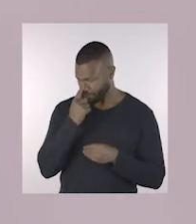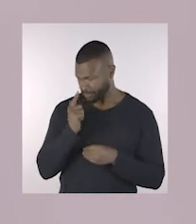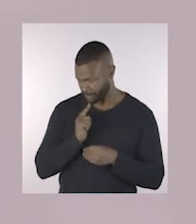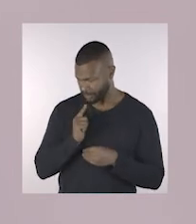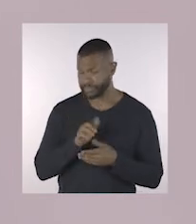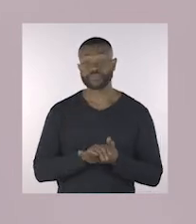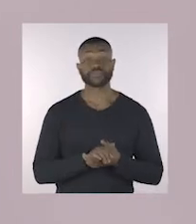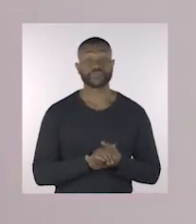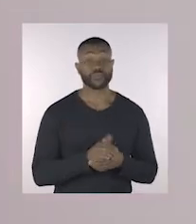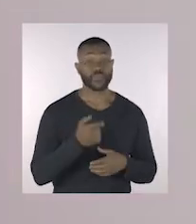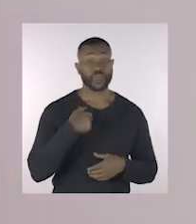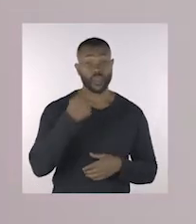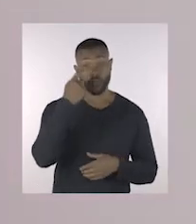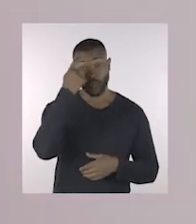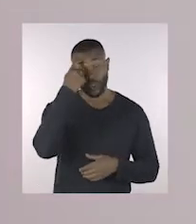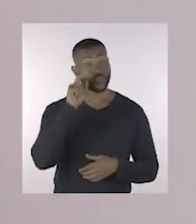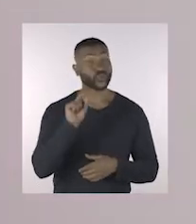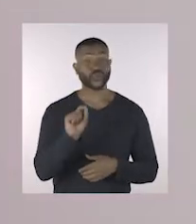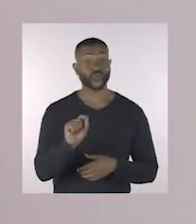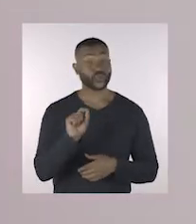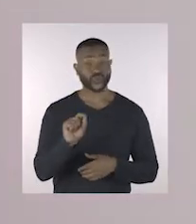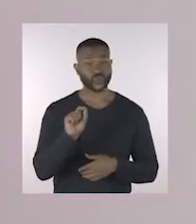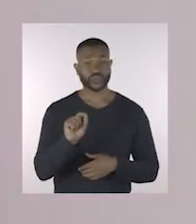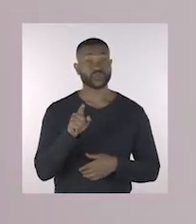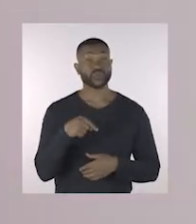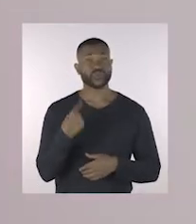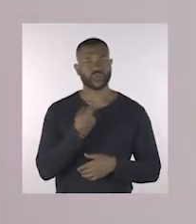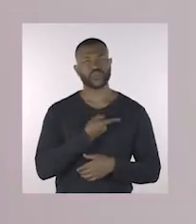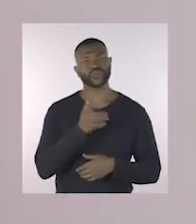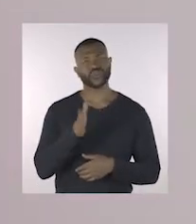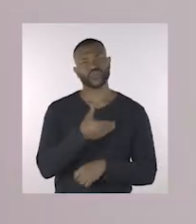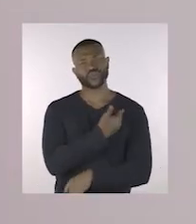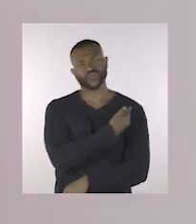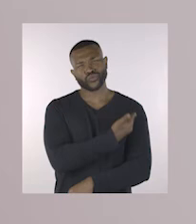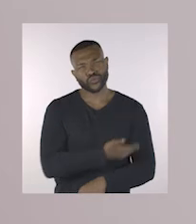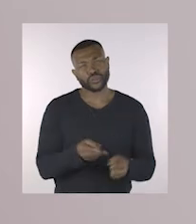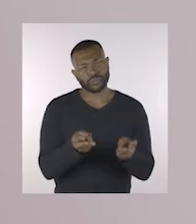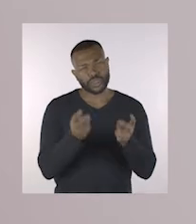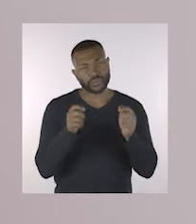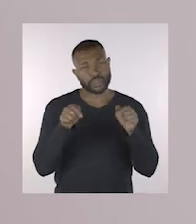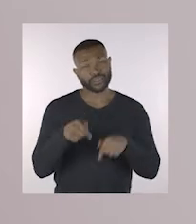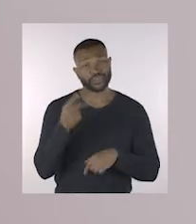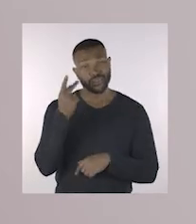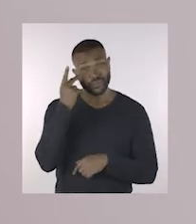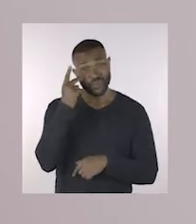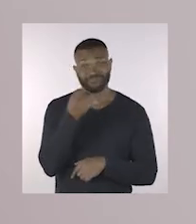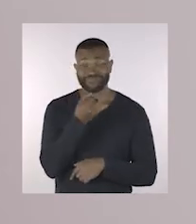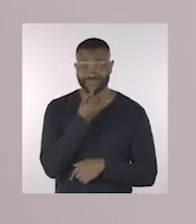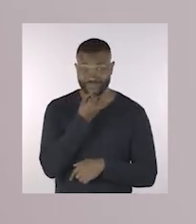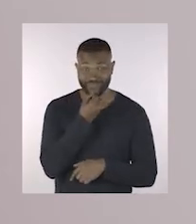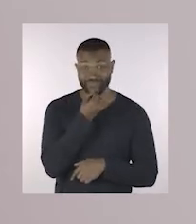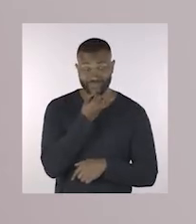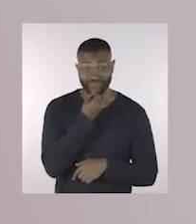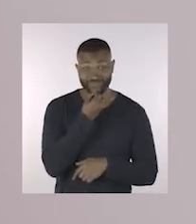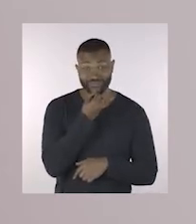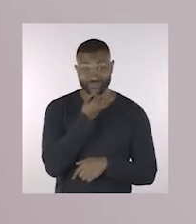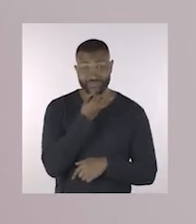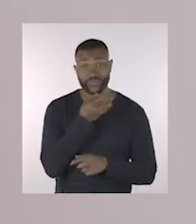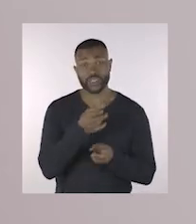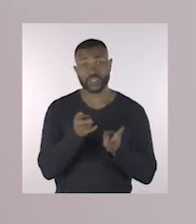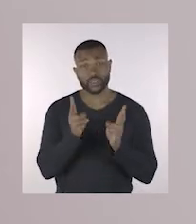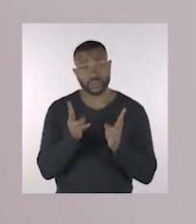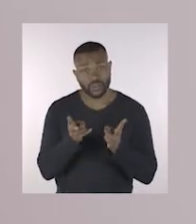consideração Olha eu acho o seguinte a gente a gente está acostumado a ver aqui em São Paulo infelizmente